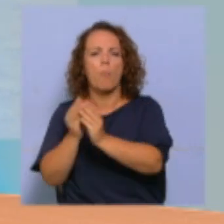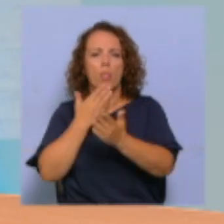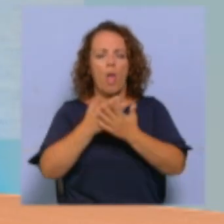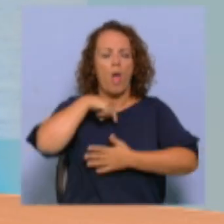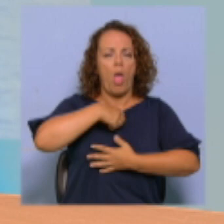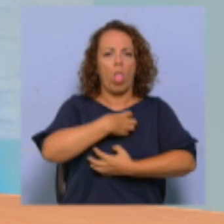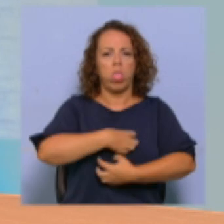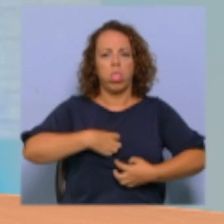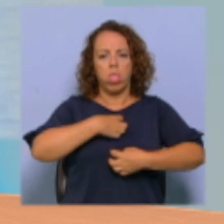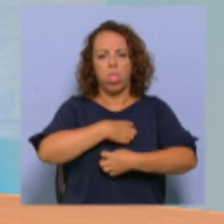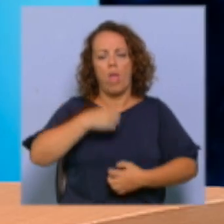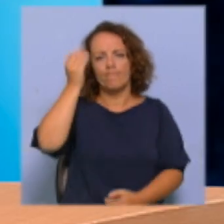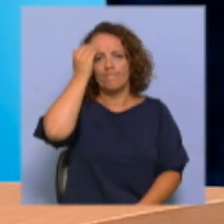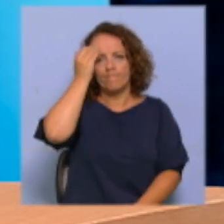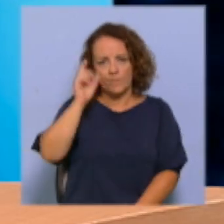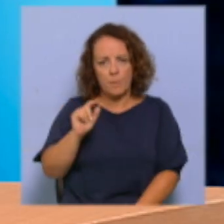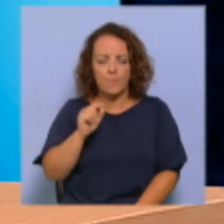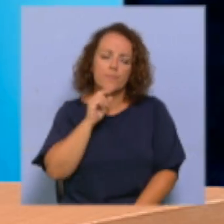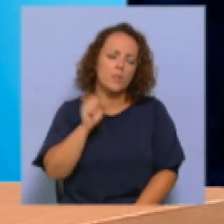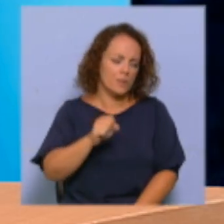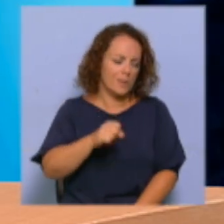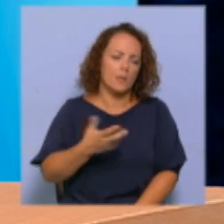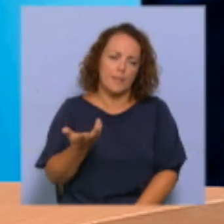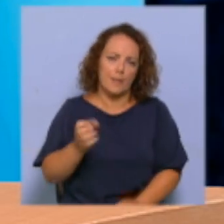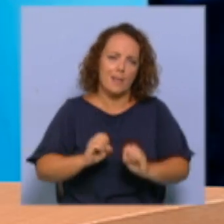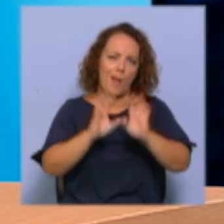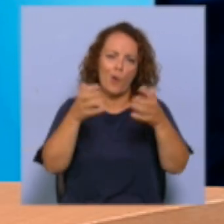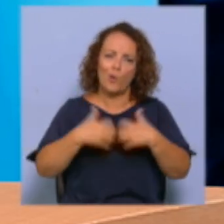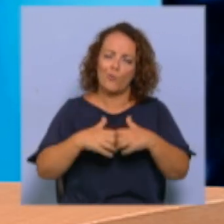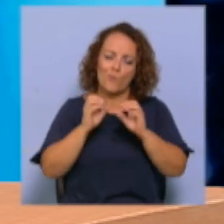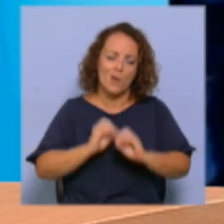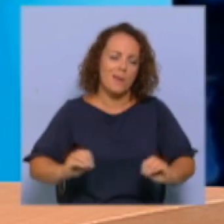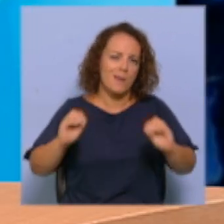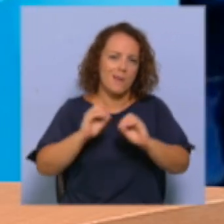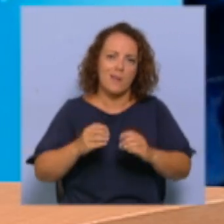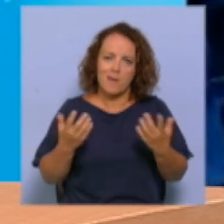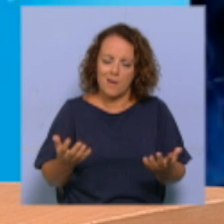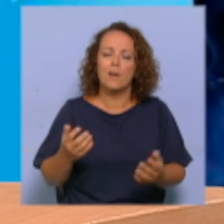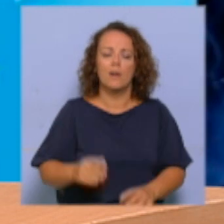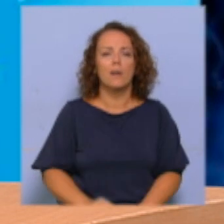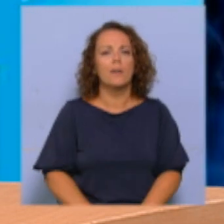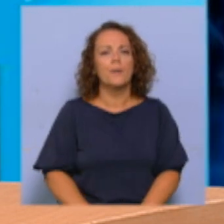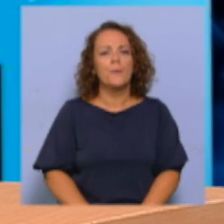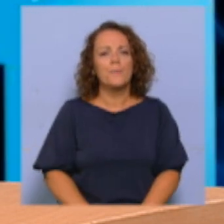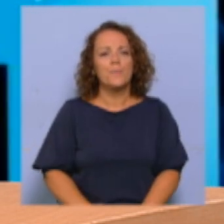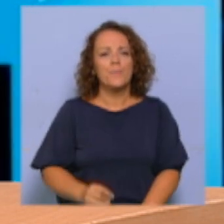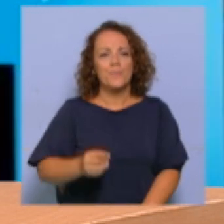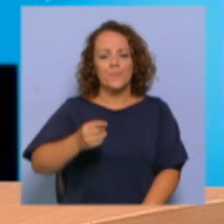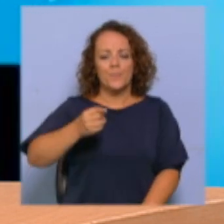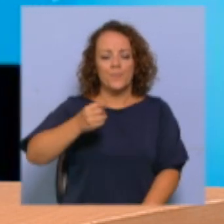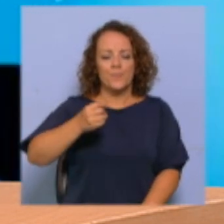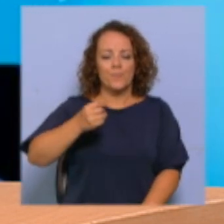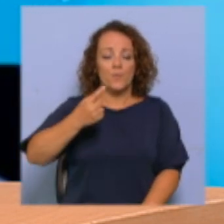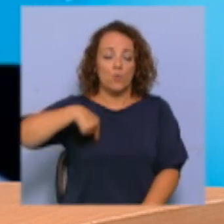e psíquico. Sim, sem dúvida nenhuma. Aquilo que nós ouvimos é que o consumo